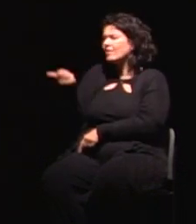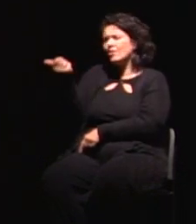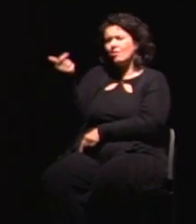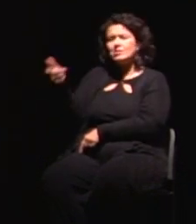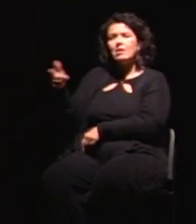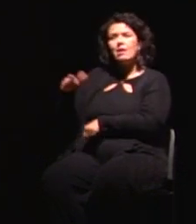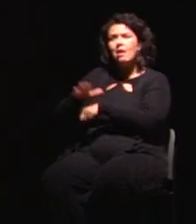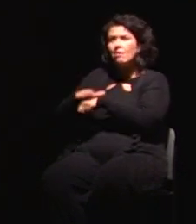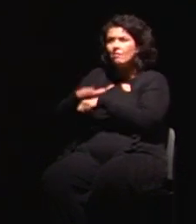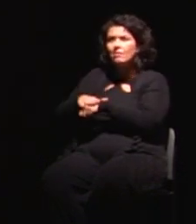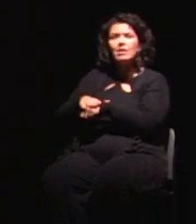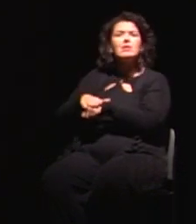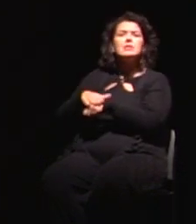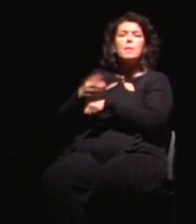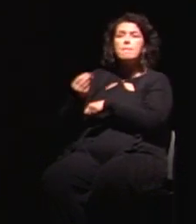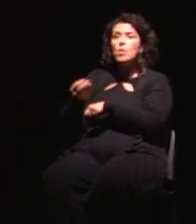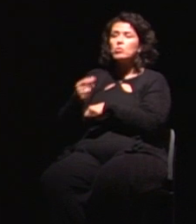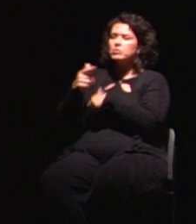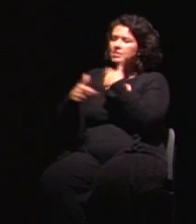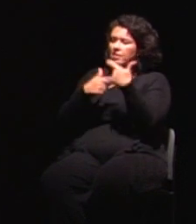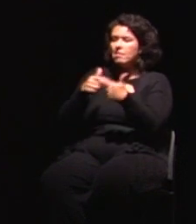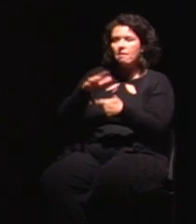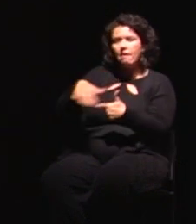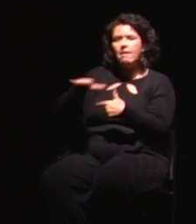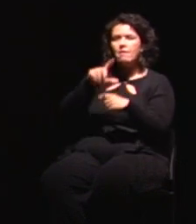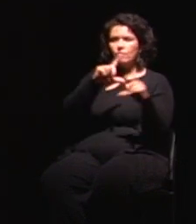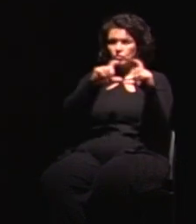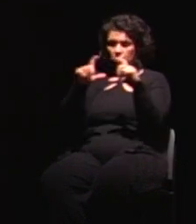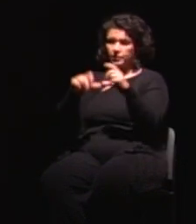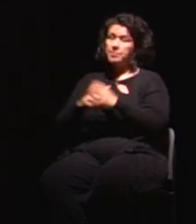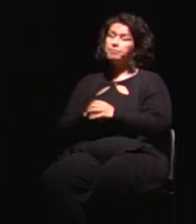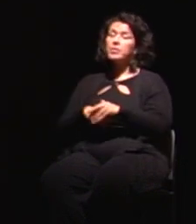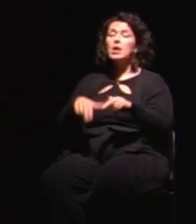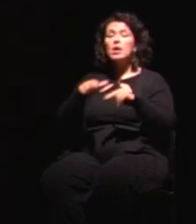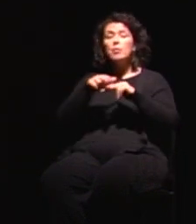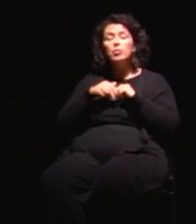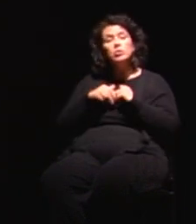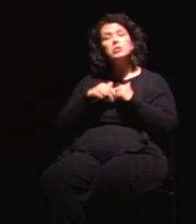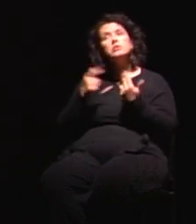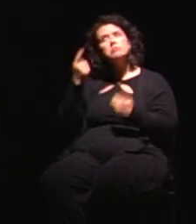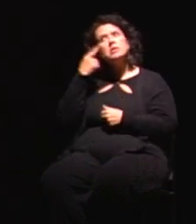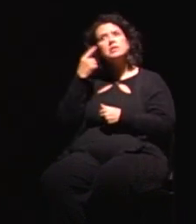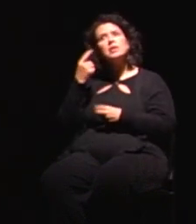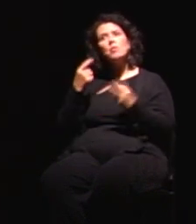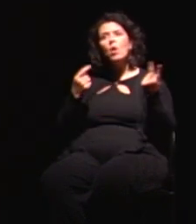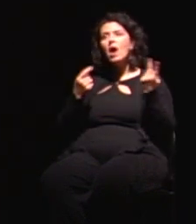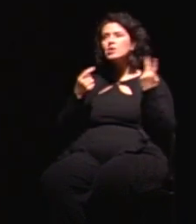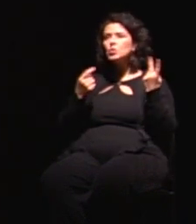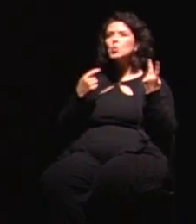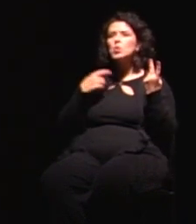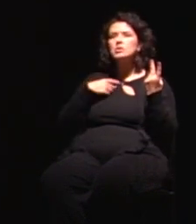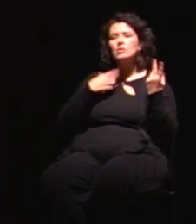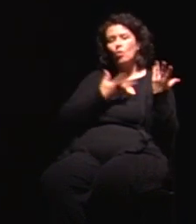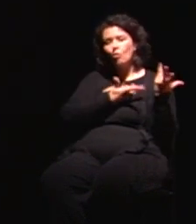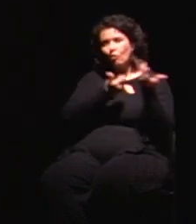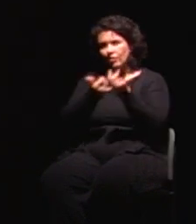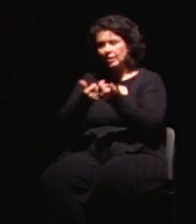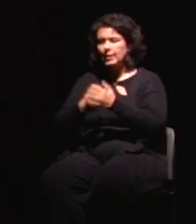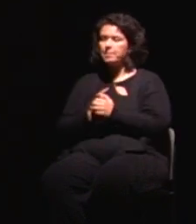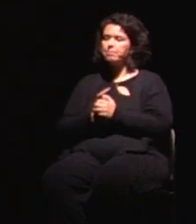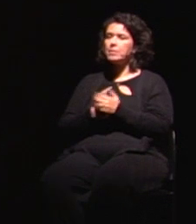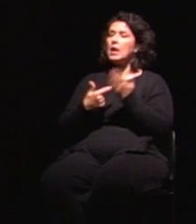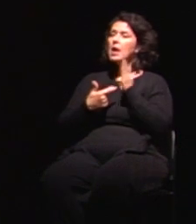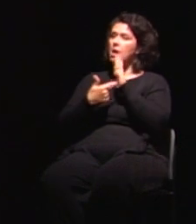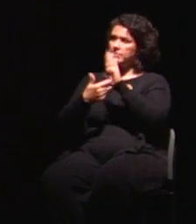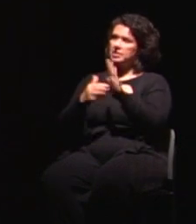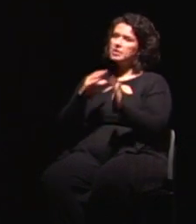circuito da fotografia, e por isso a gente pensou, né, em convidar elas duas. E aí eu queria apresentar a